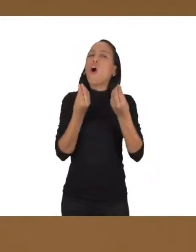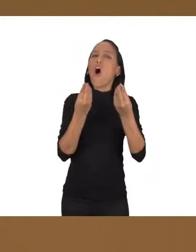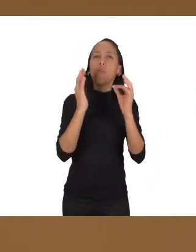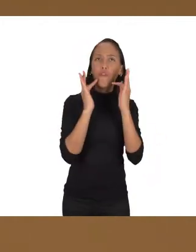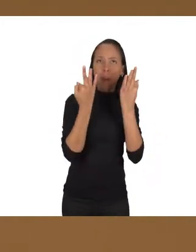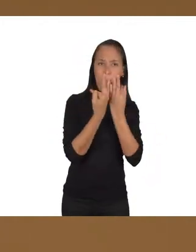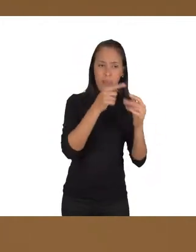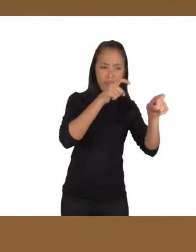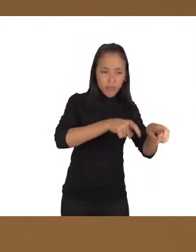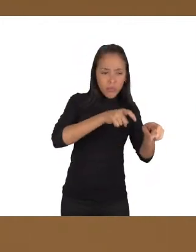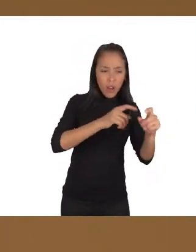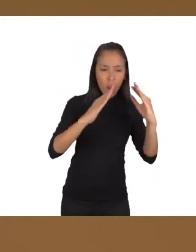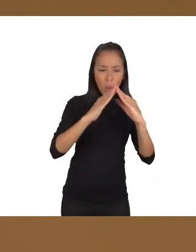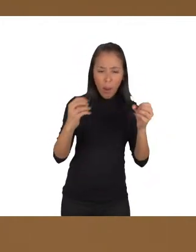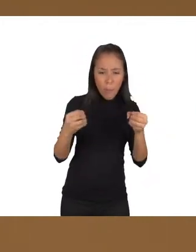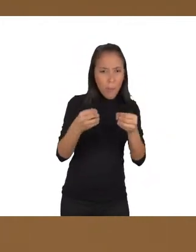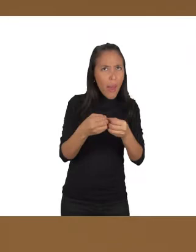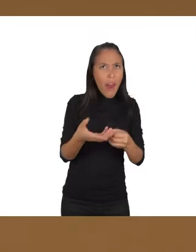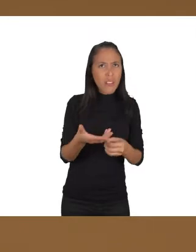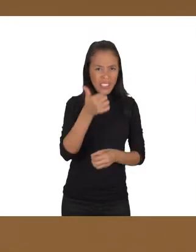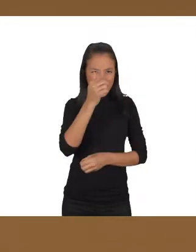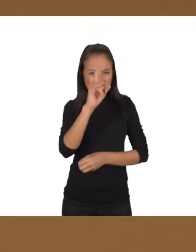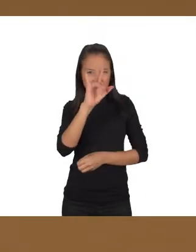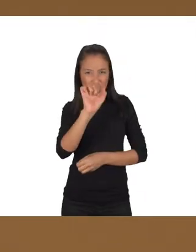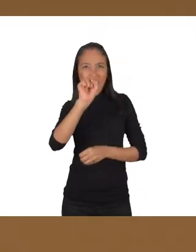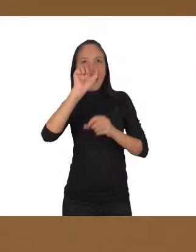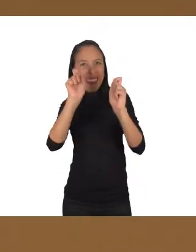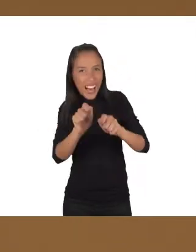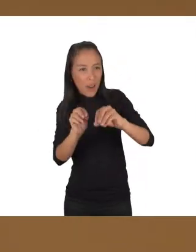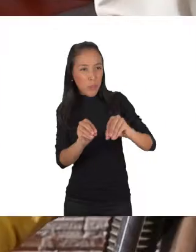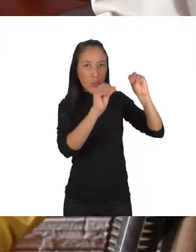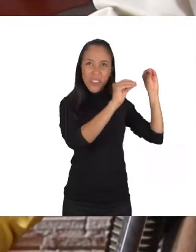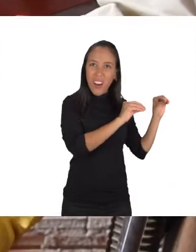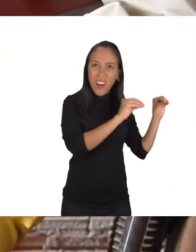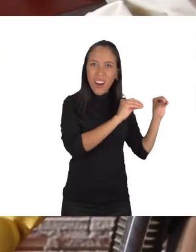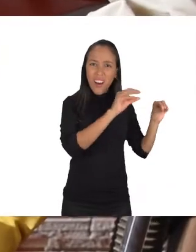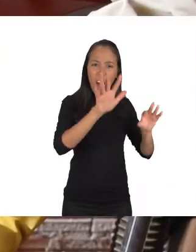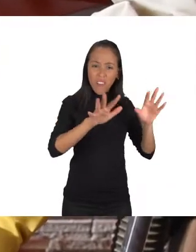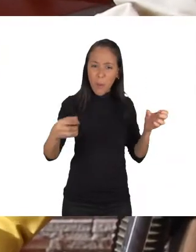período se todo o veneno está espalhado e às vezes a produção chega na porta da cozinha.